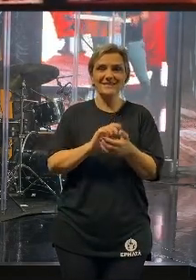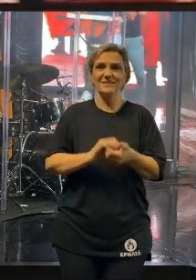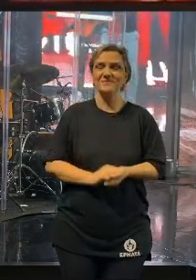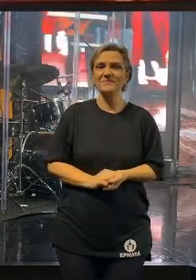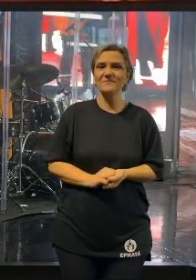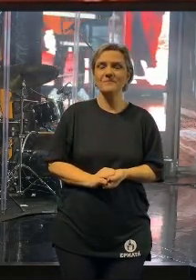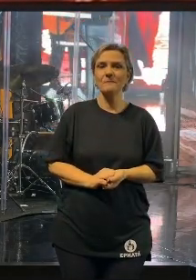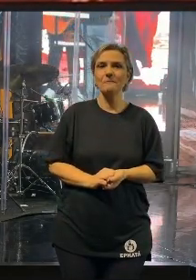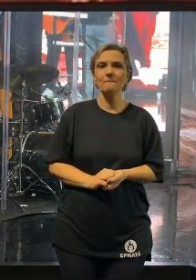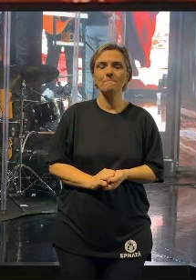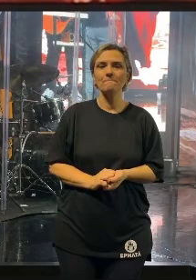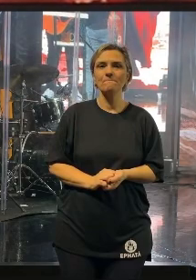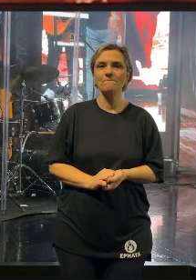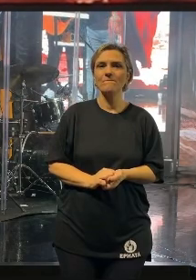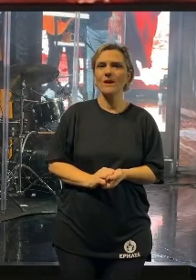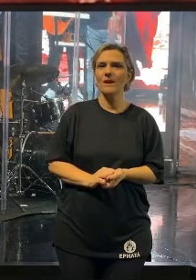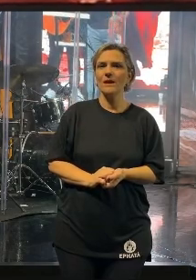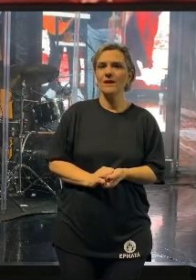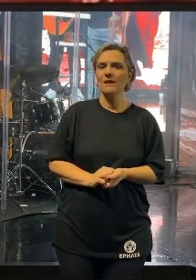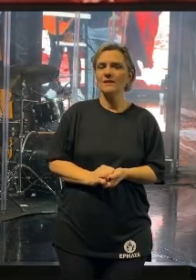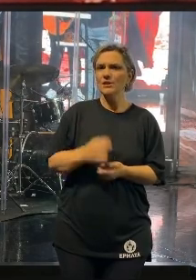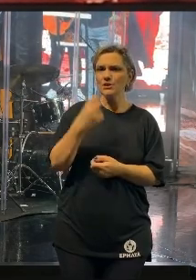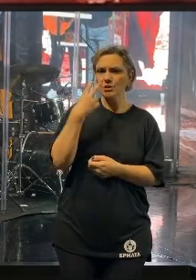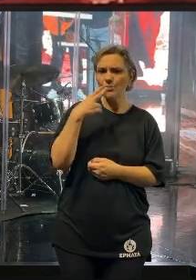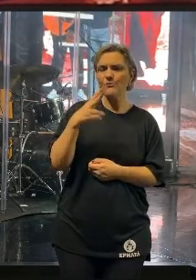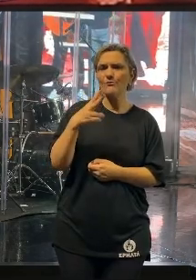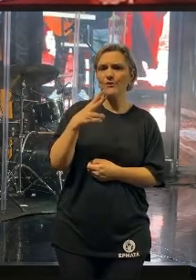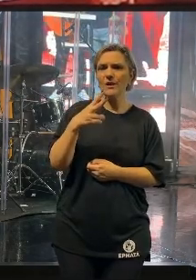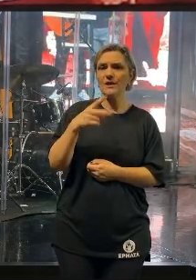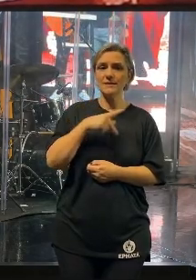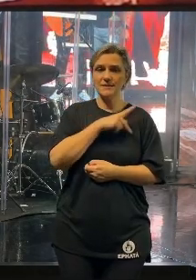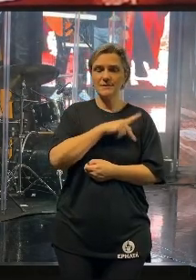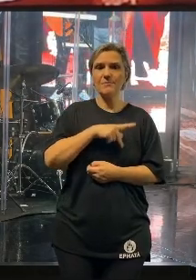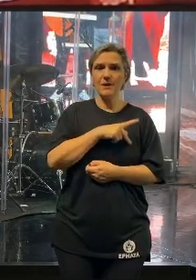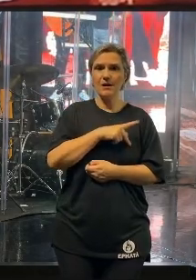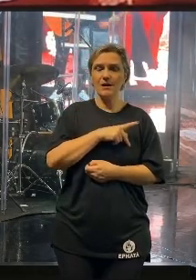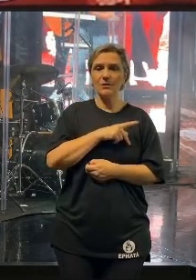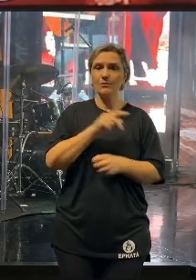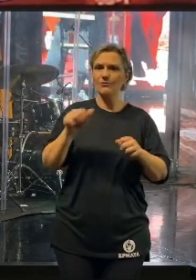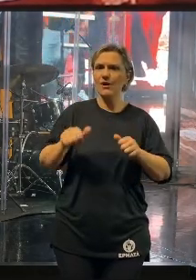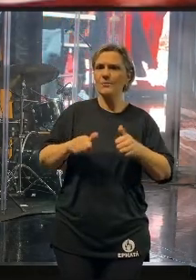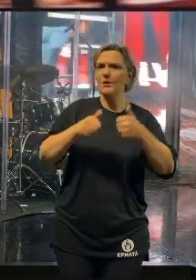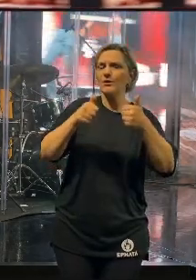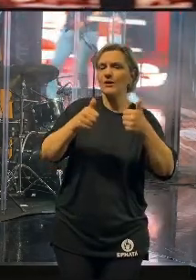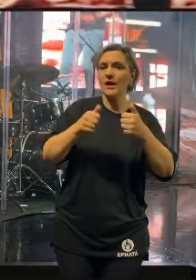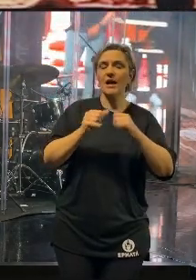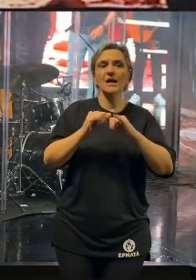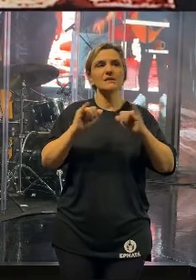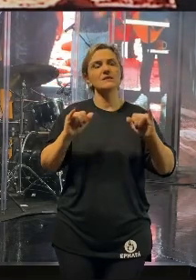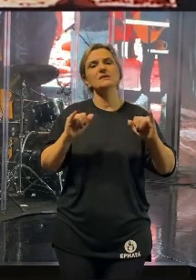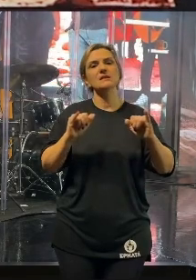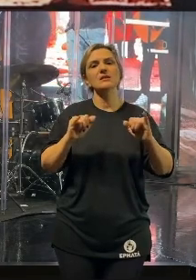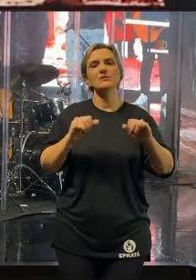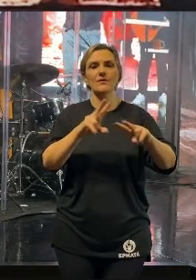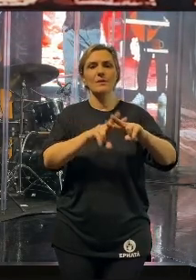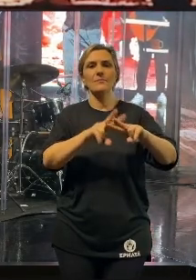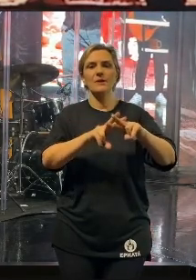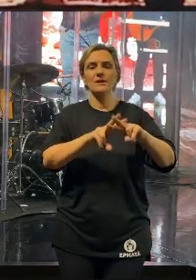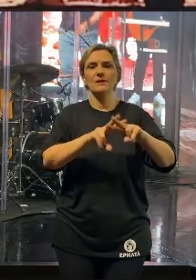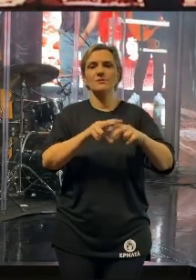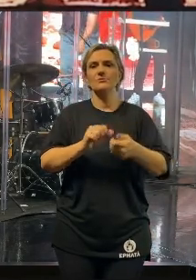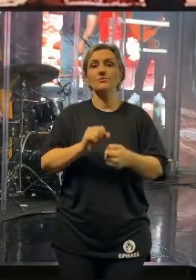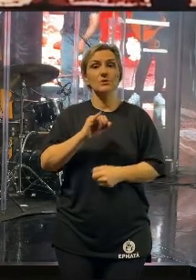Deixa eu ver se Paulo vai me adorar sendo preso. Está me adorando. Deixa eu ver se Paulo vai me adorar sendo